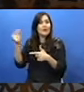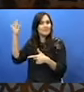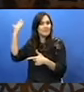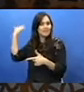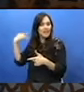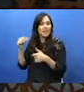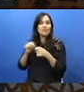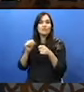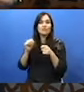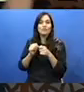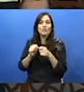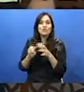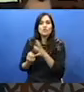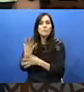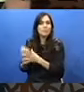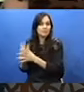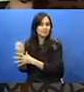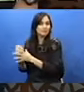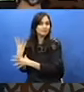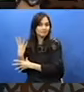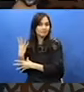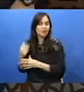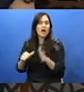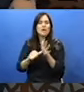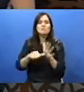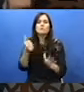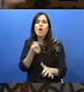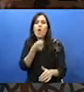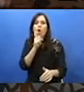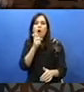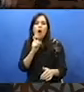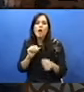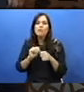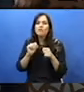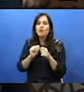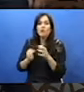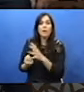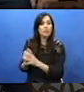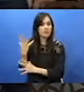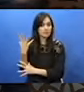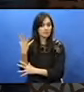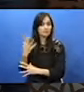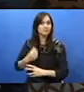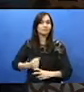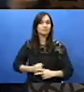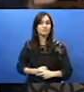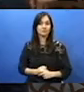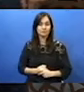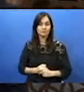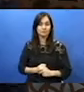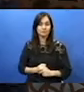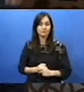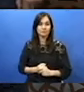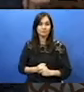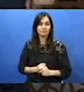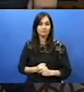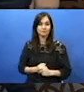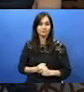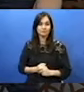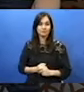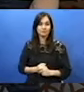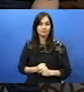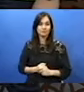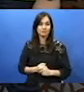de vegetais, tá? Então, as primeiras drogas eram todas através de vegetais. E